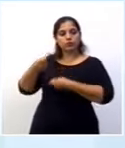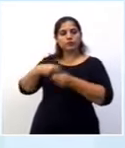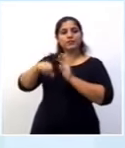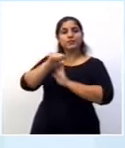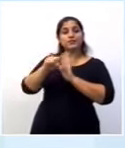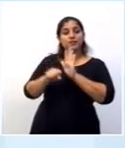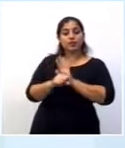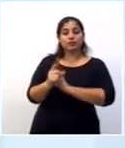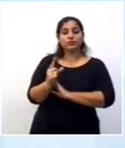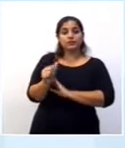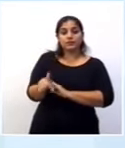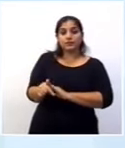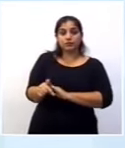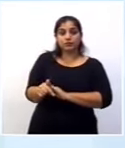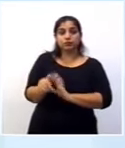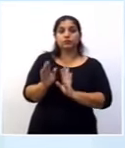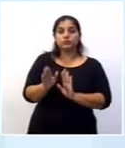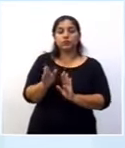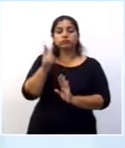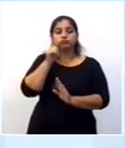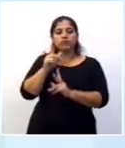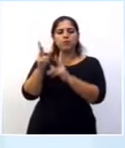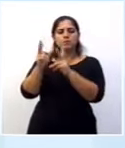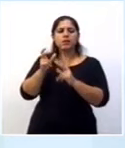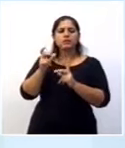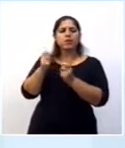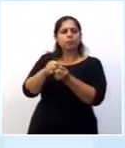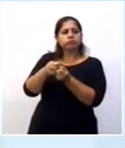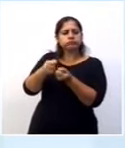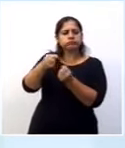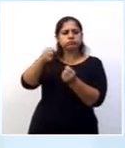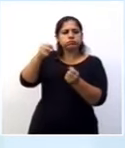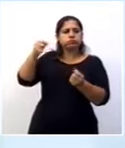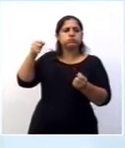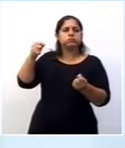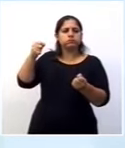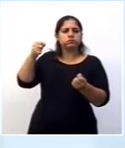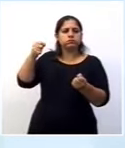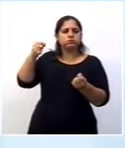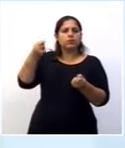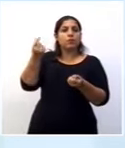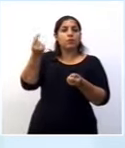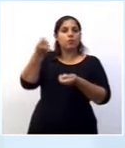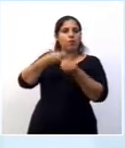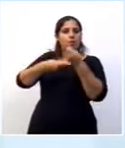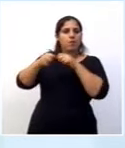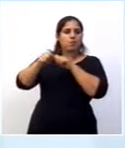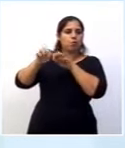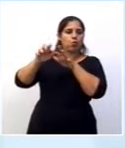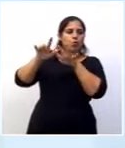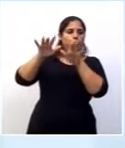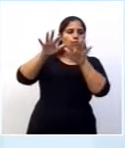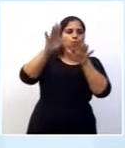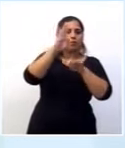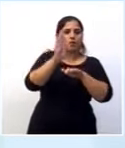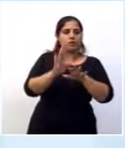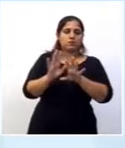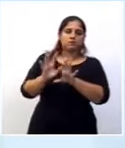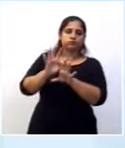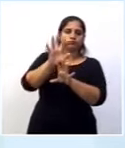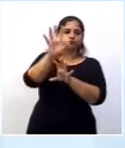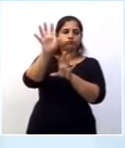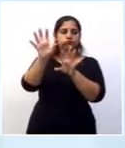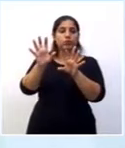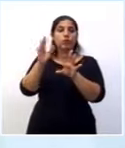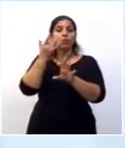século XVII. Então a gente consegue ver aí a expansão econômica pelo território, agora com a